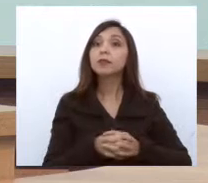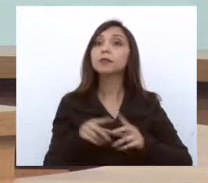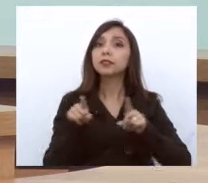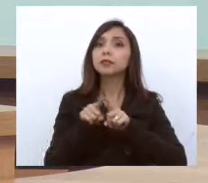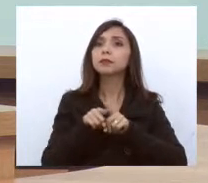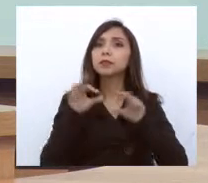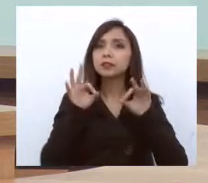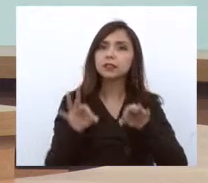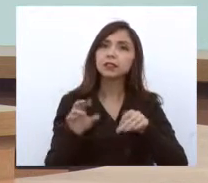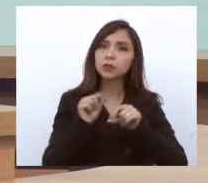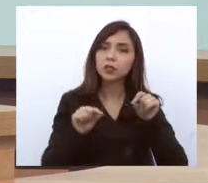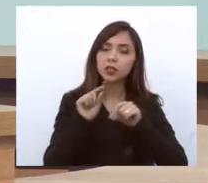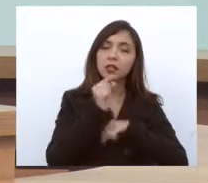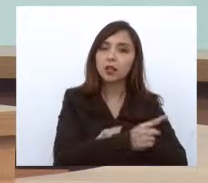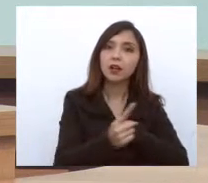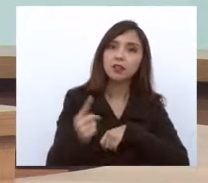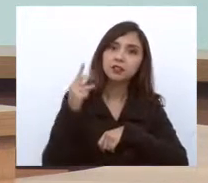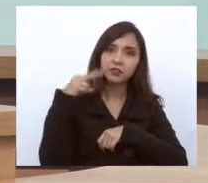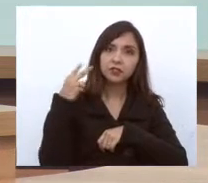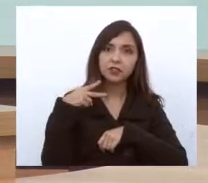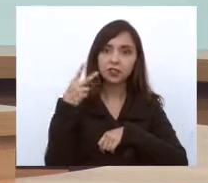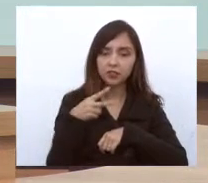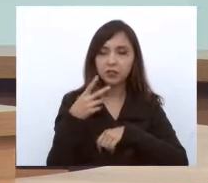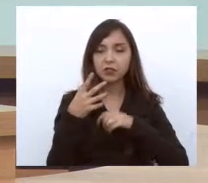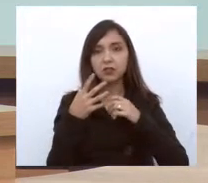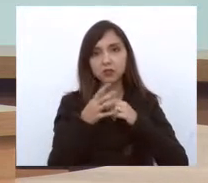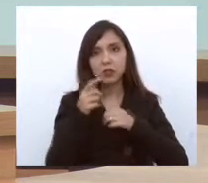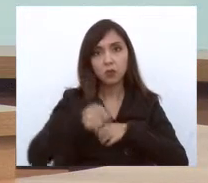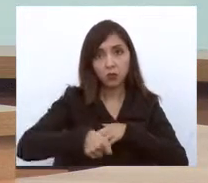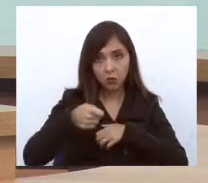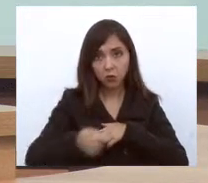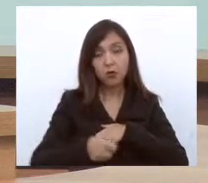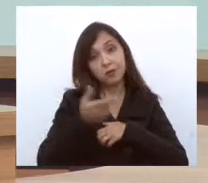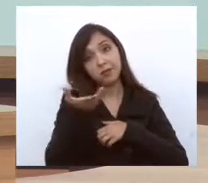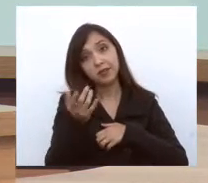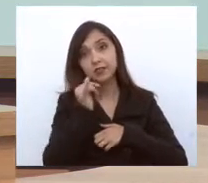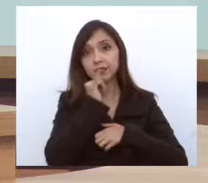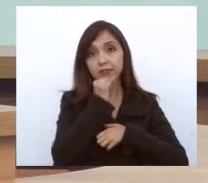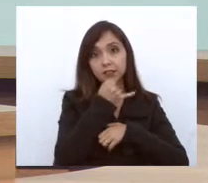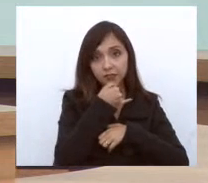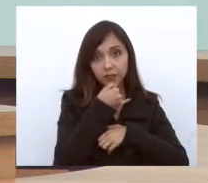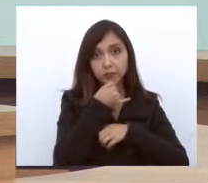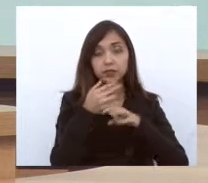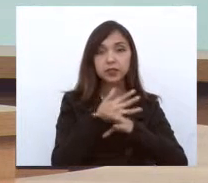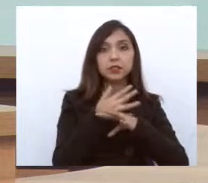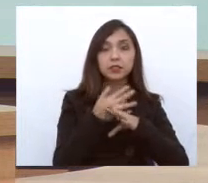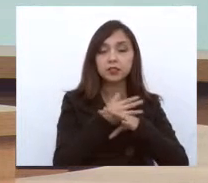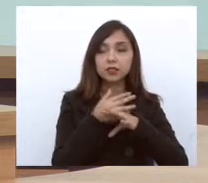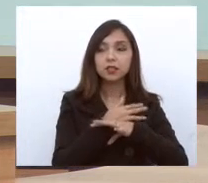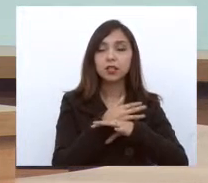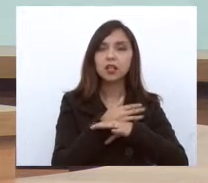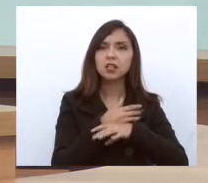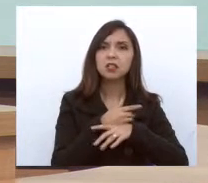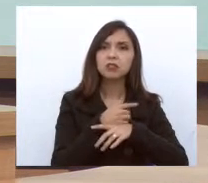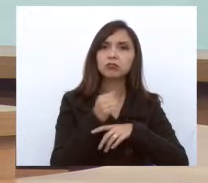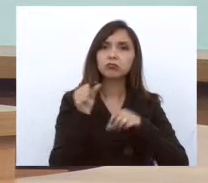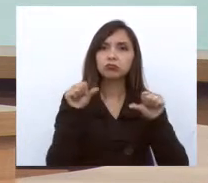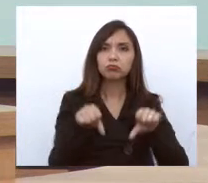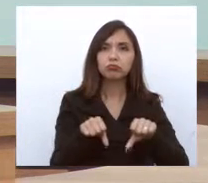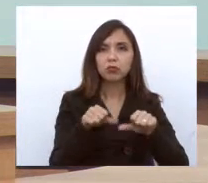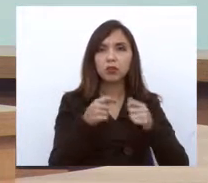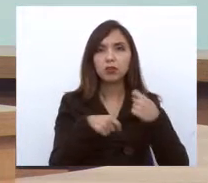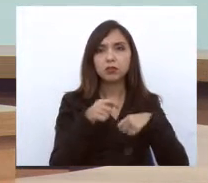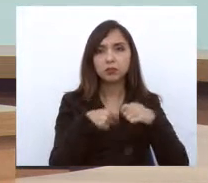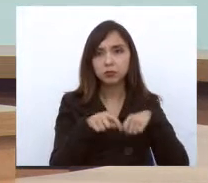tenho certeza que todos os vereadores aqui cobram todas as obras do executivo. Infelizmente, a cidade de Guarulhos está sendo mal administrada.